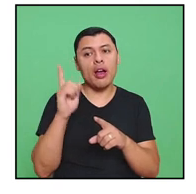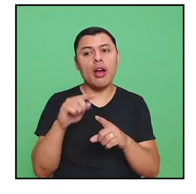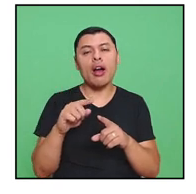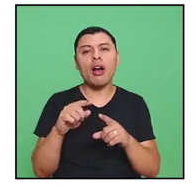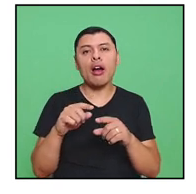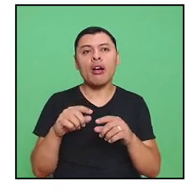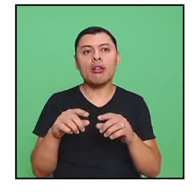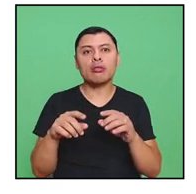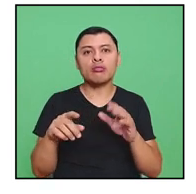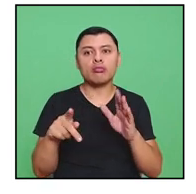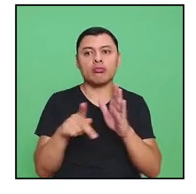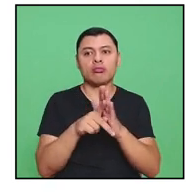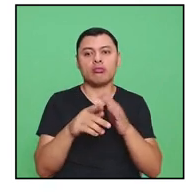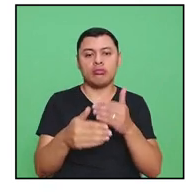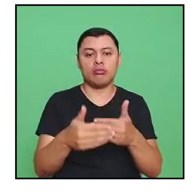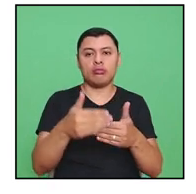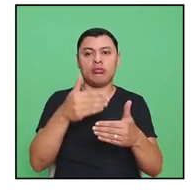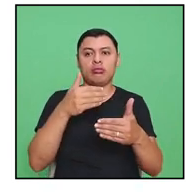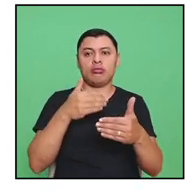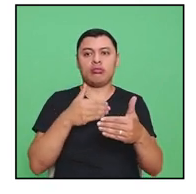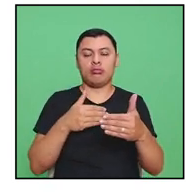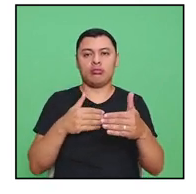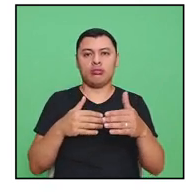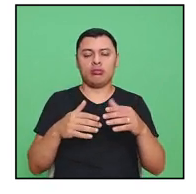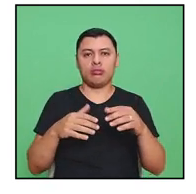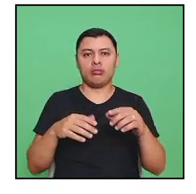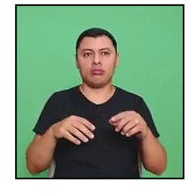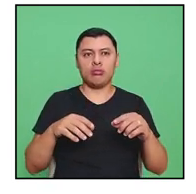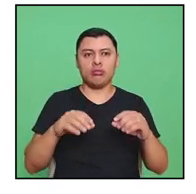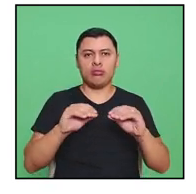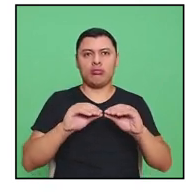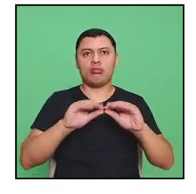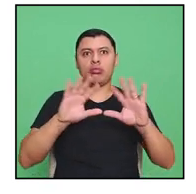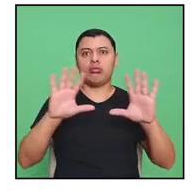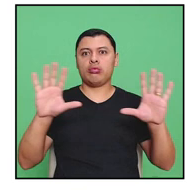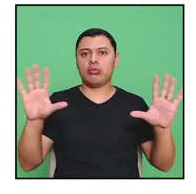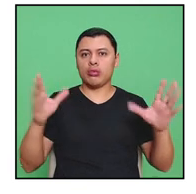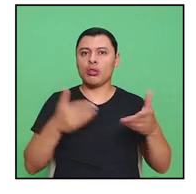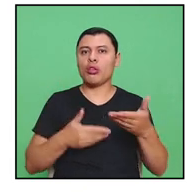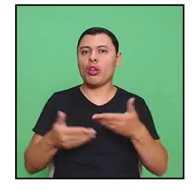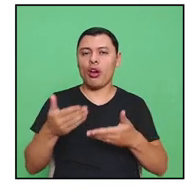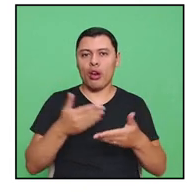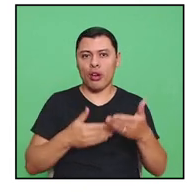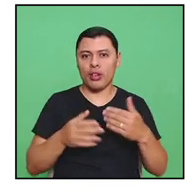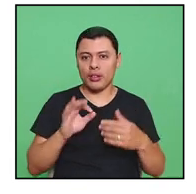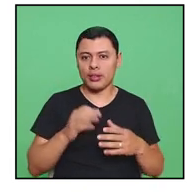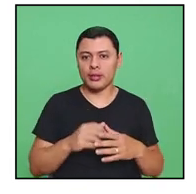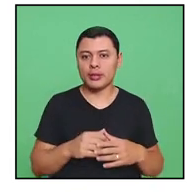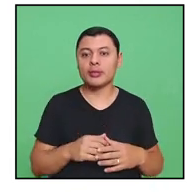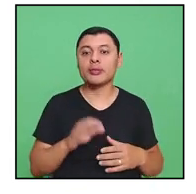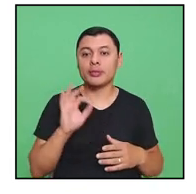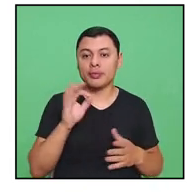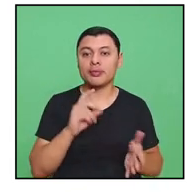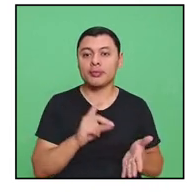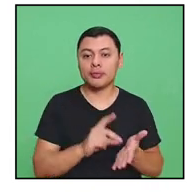que antecede qualquer efetivação, né, nessa troca mesmo. Acho que sim,